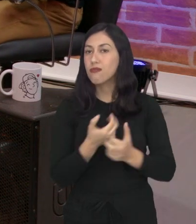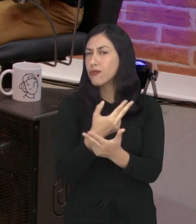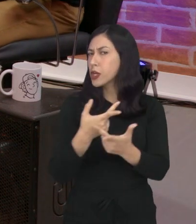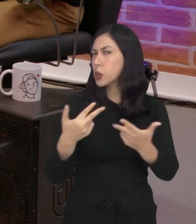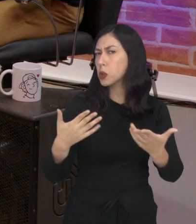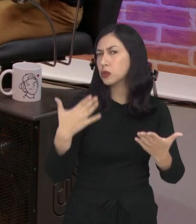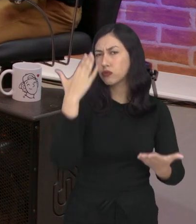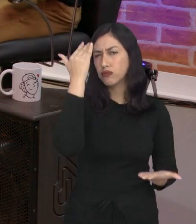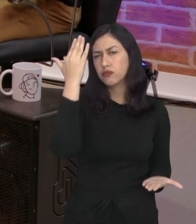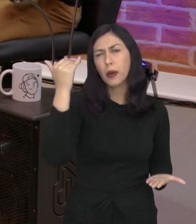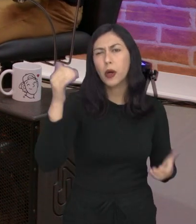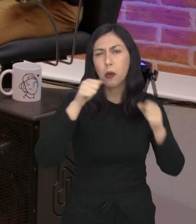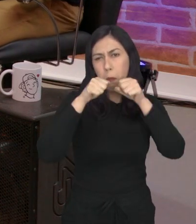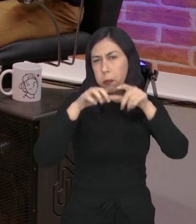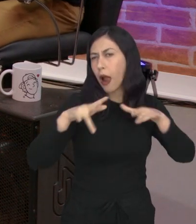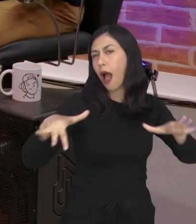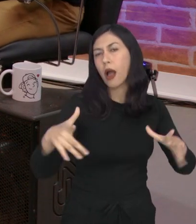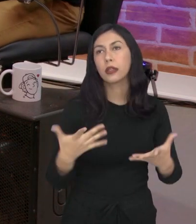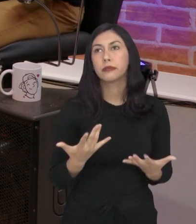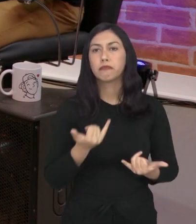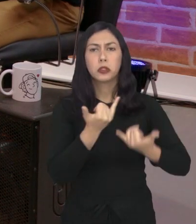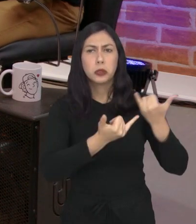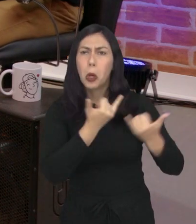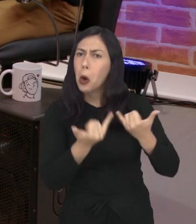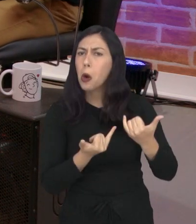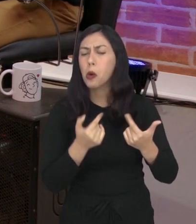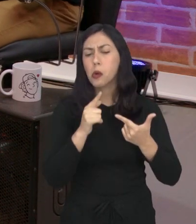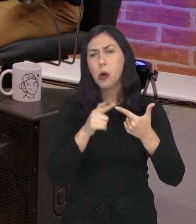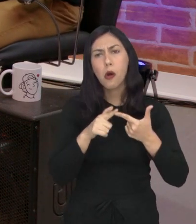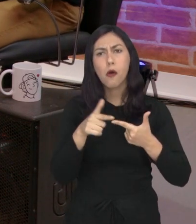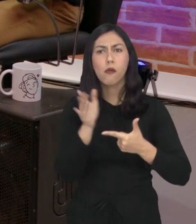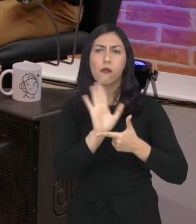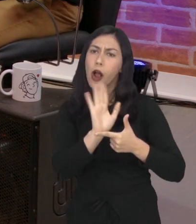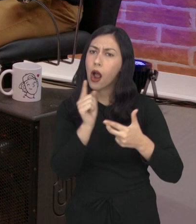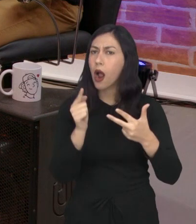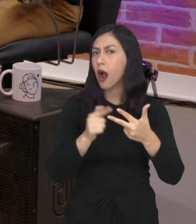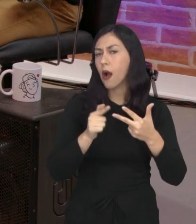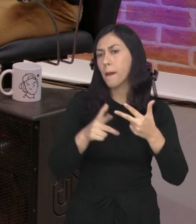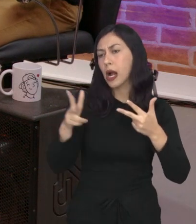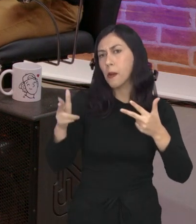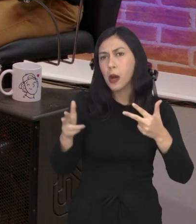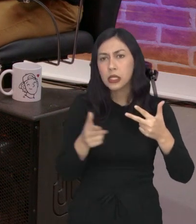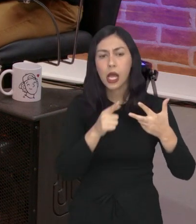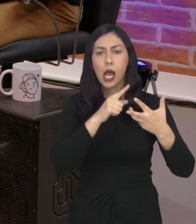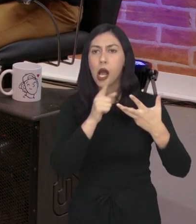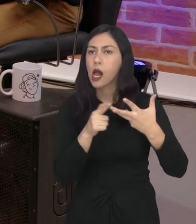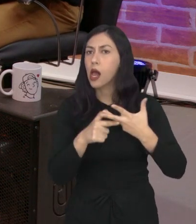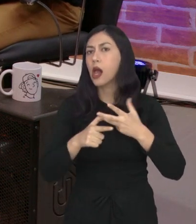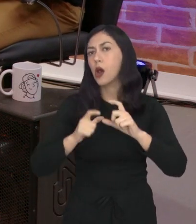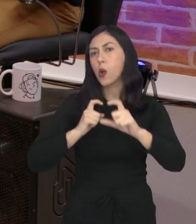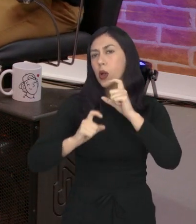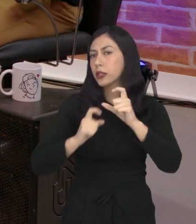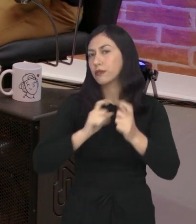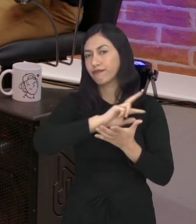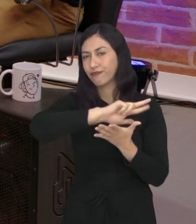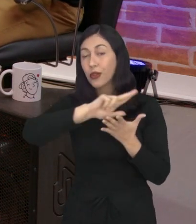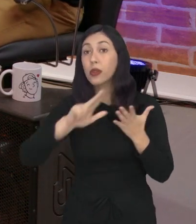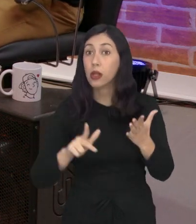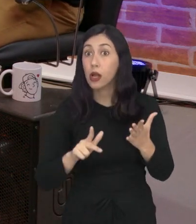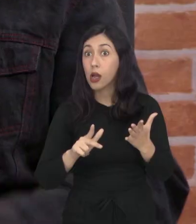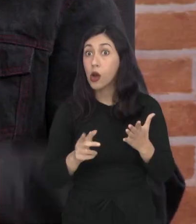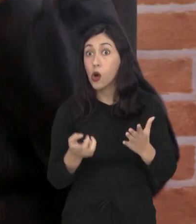para a parte cultural da coisa. Pros jogos, pros filmes, pras séries, pros quadrinhos e tudo mais. O nerd seria o que tá com isso,